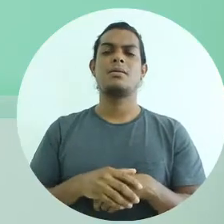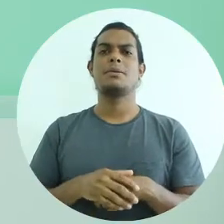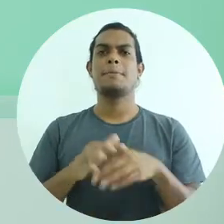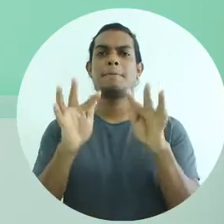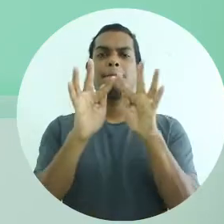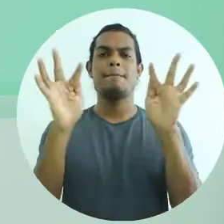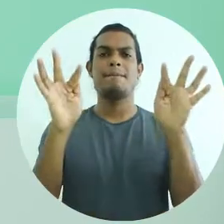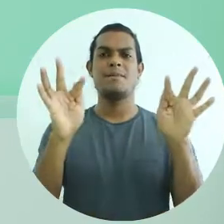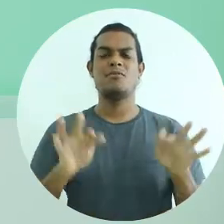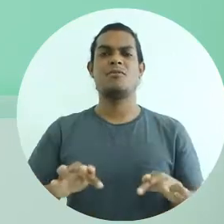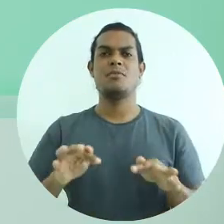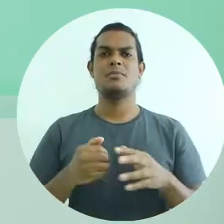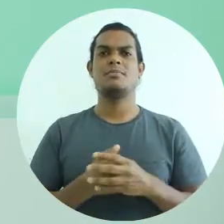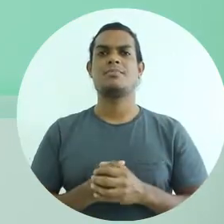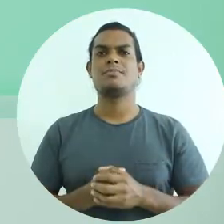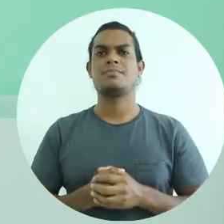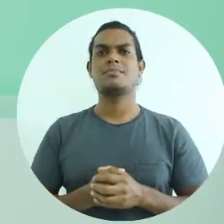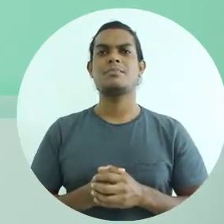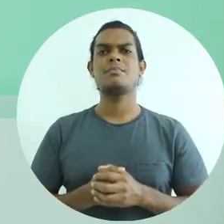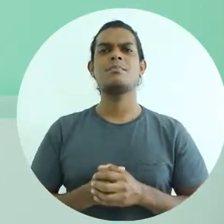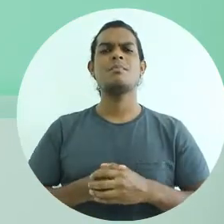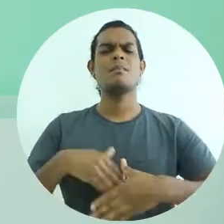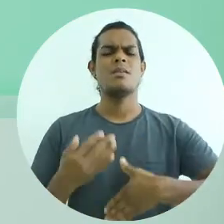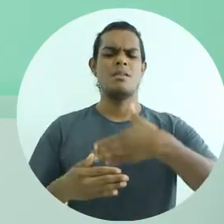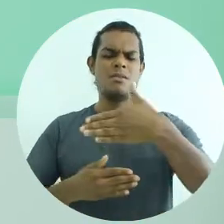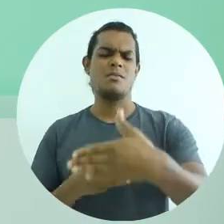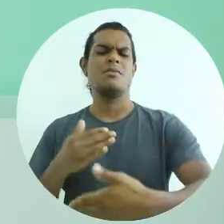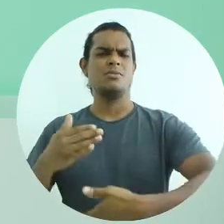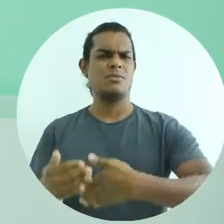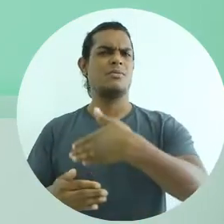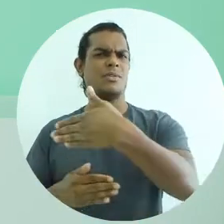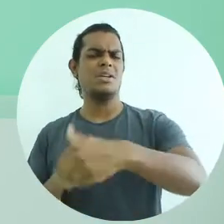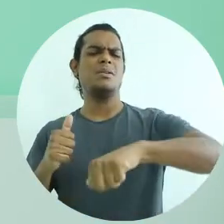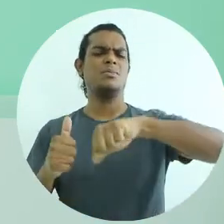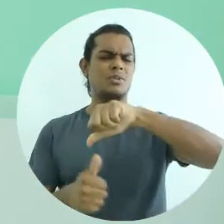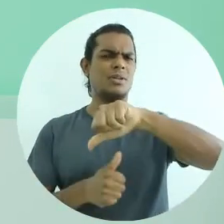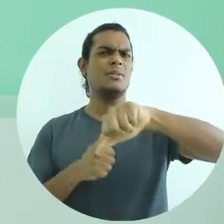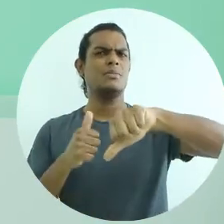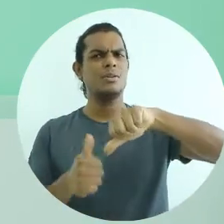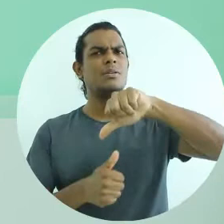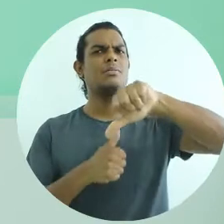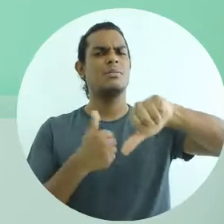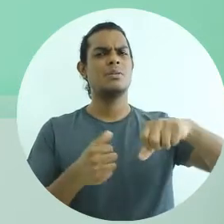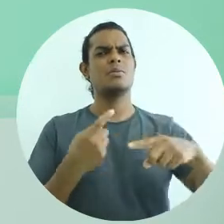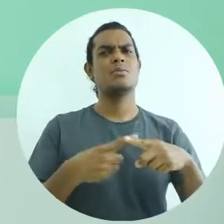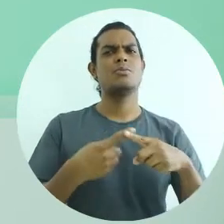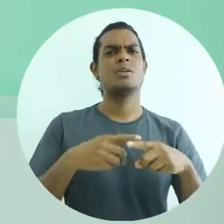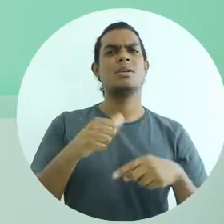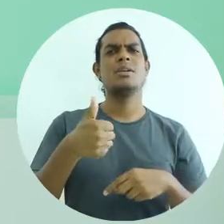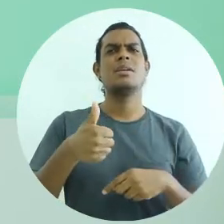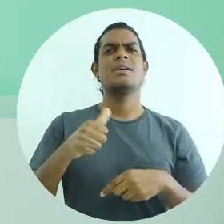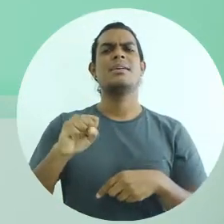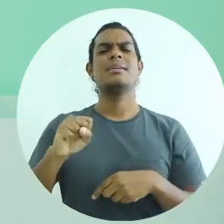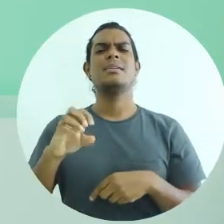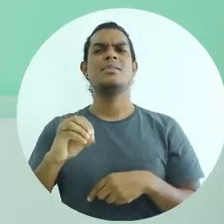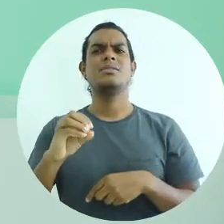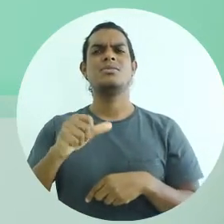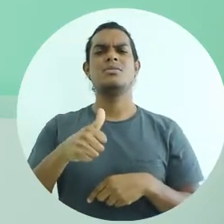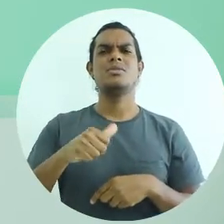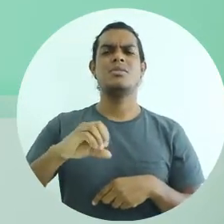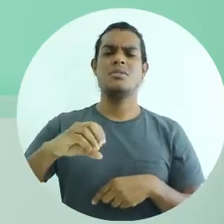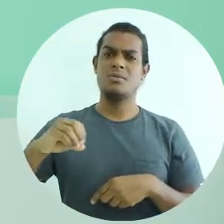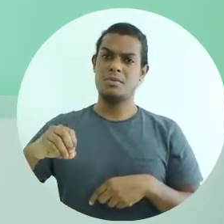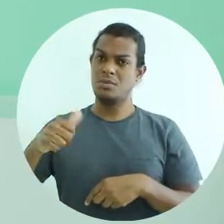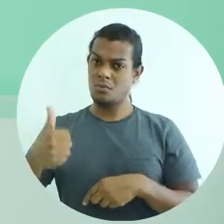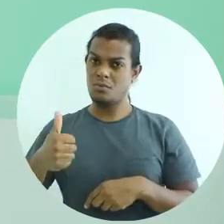dos anos, ela passou por várias revisões, porque a própria ISO 9001 também trabalha com o conceito de melhoria